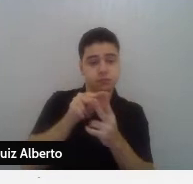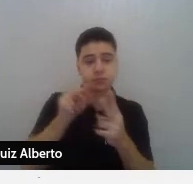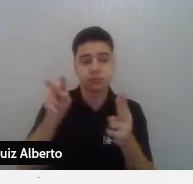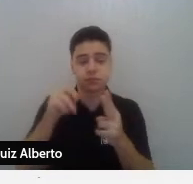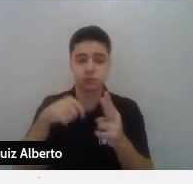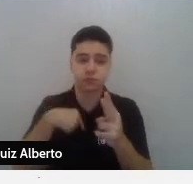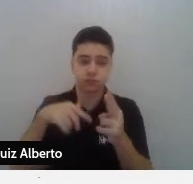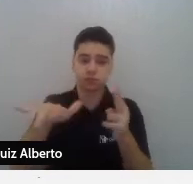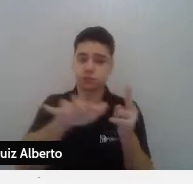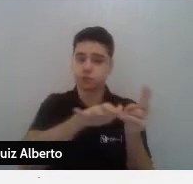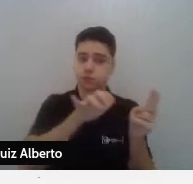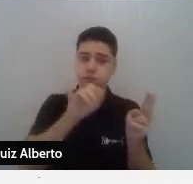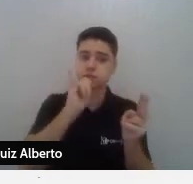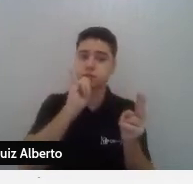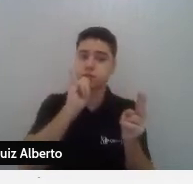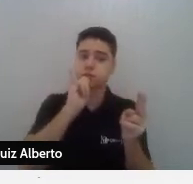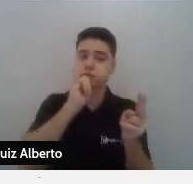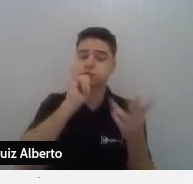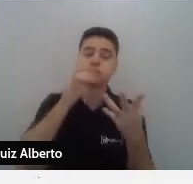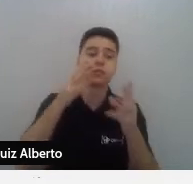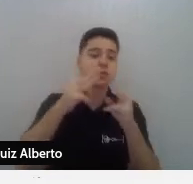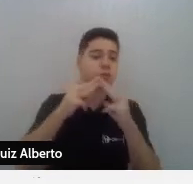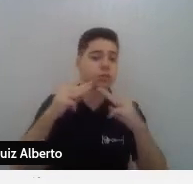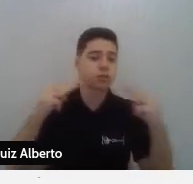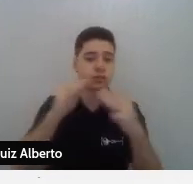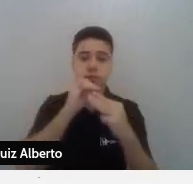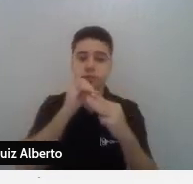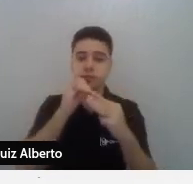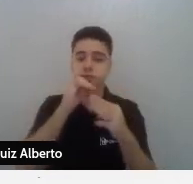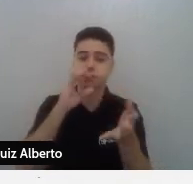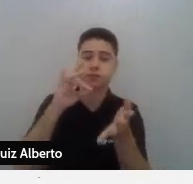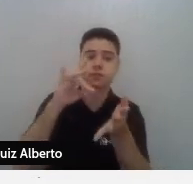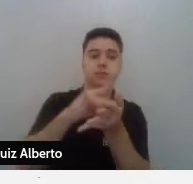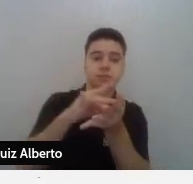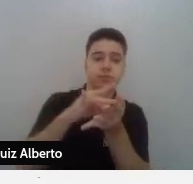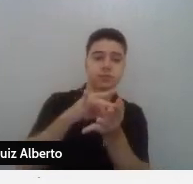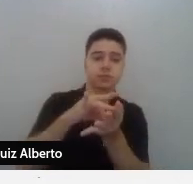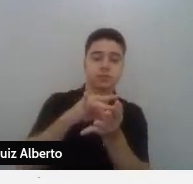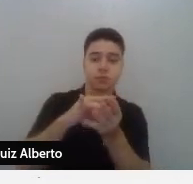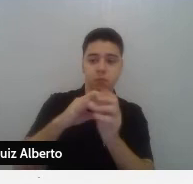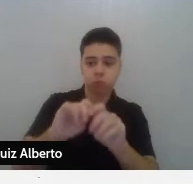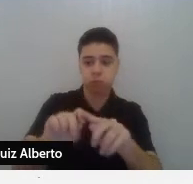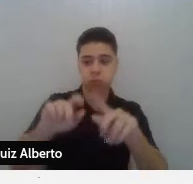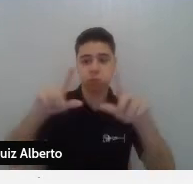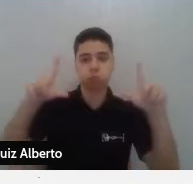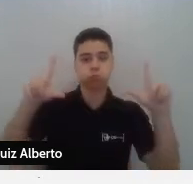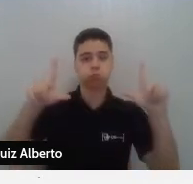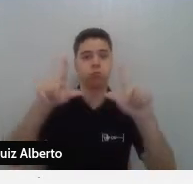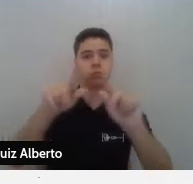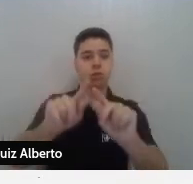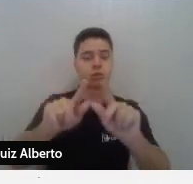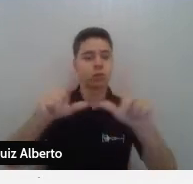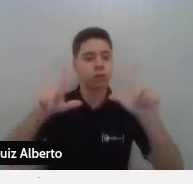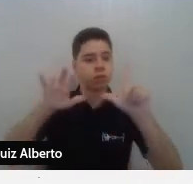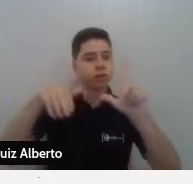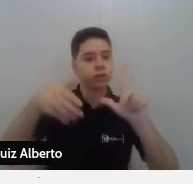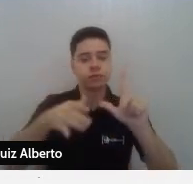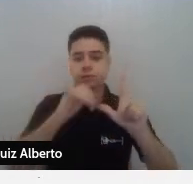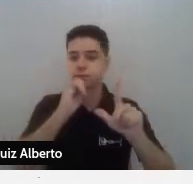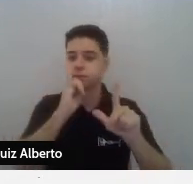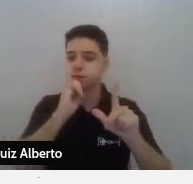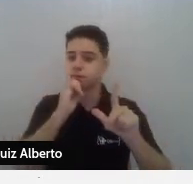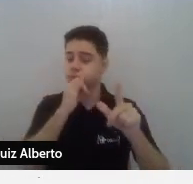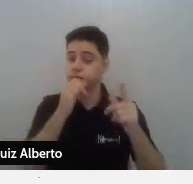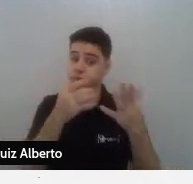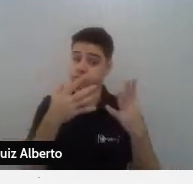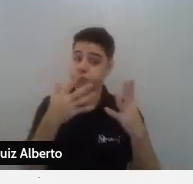no espaço, no museu, por exemplo, com a realidade aumentada. Então, isso é um exemplo,